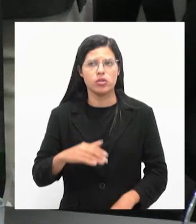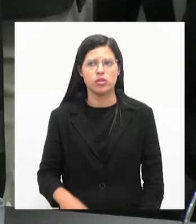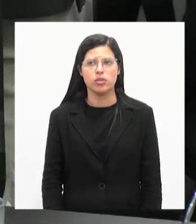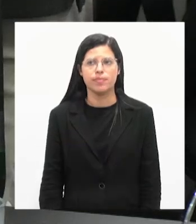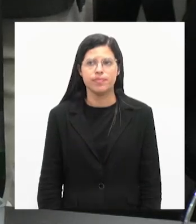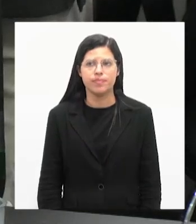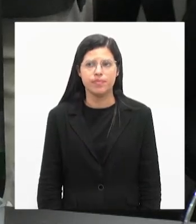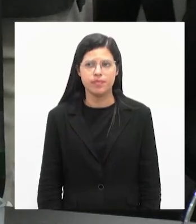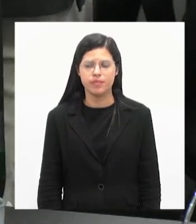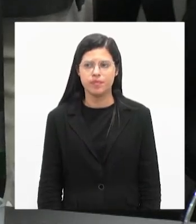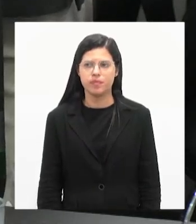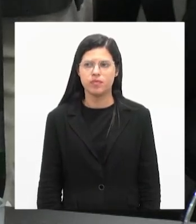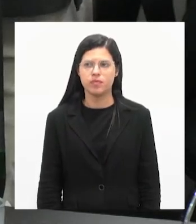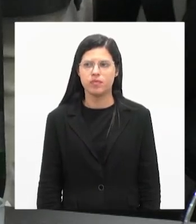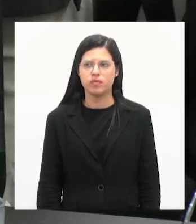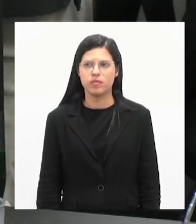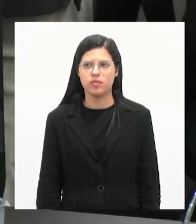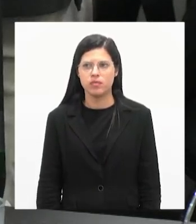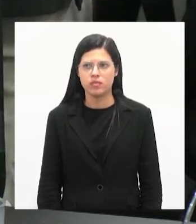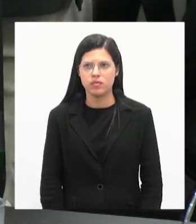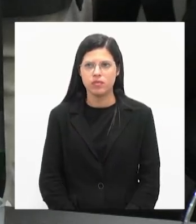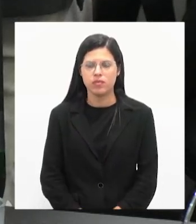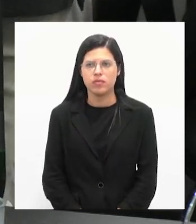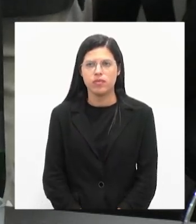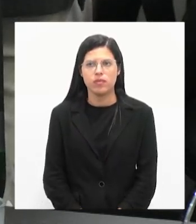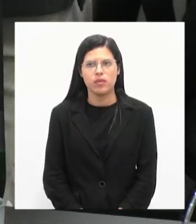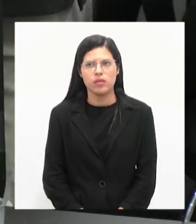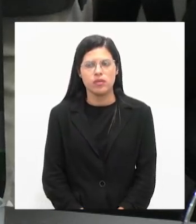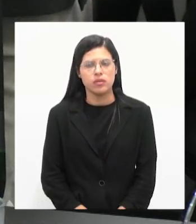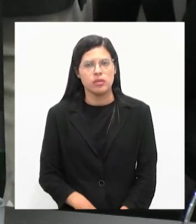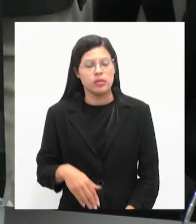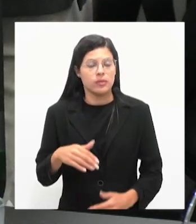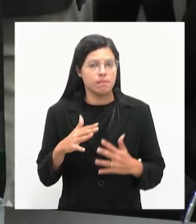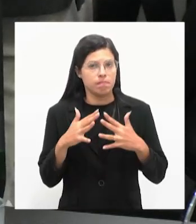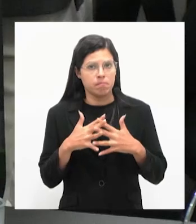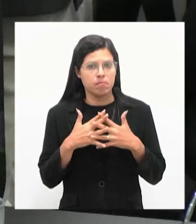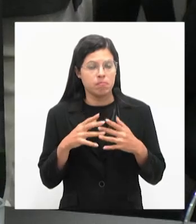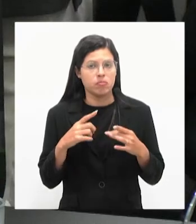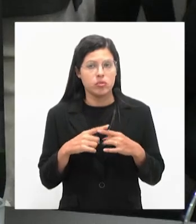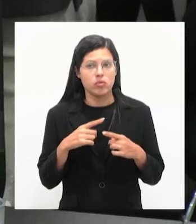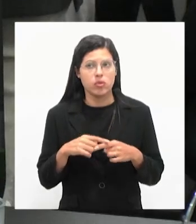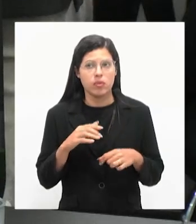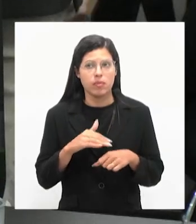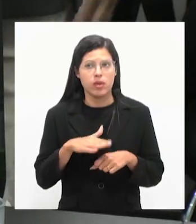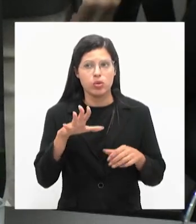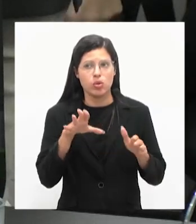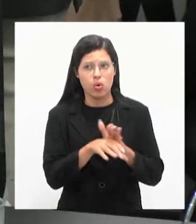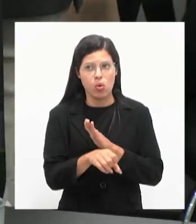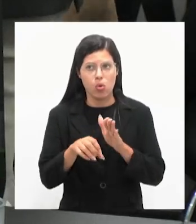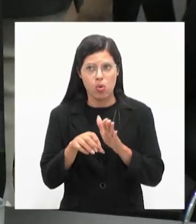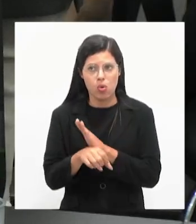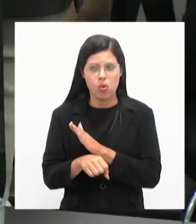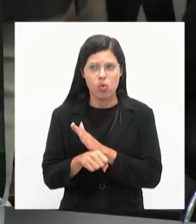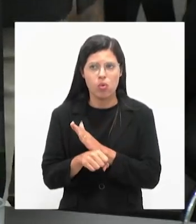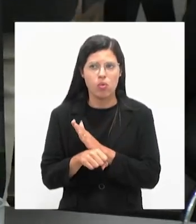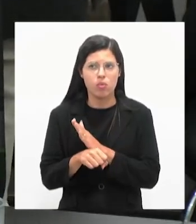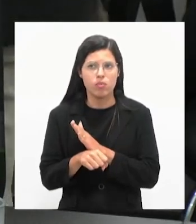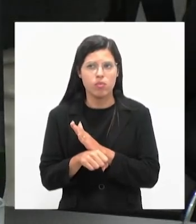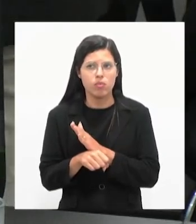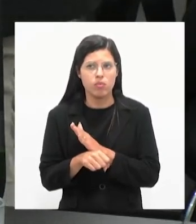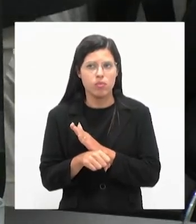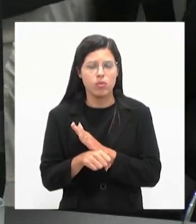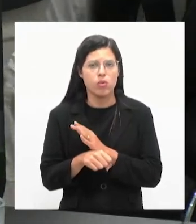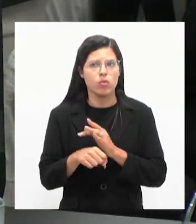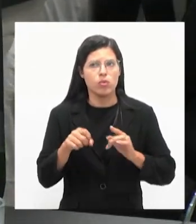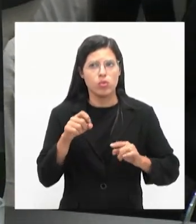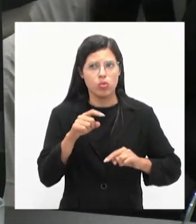uma linha tênue aí, porque o que mais se rouba hoje e com o objeto que mais é